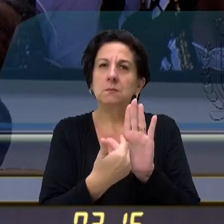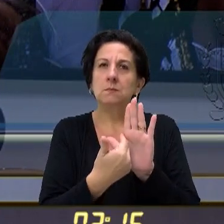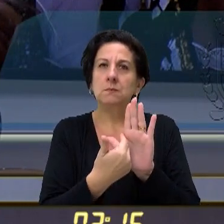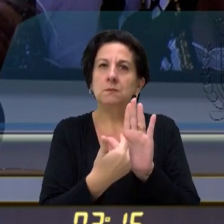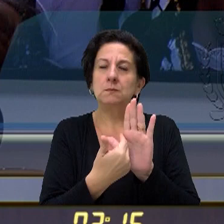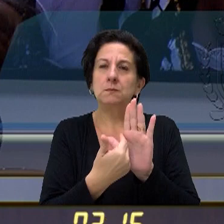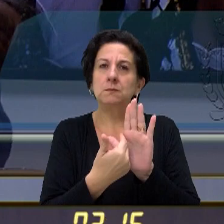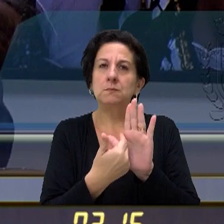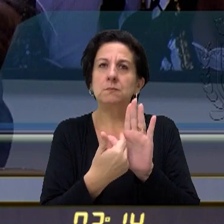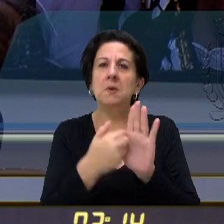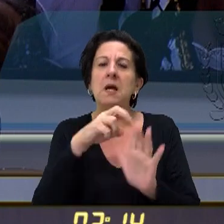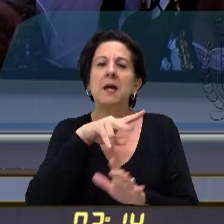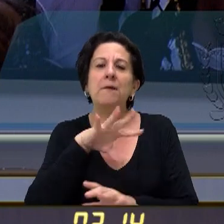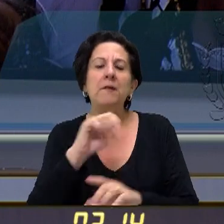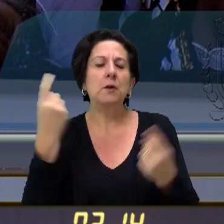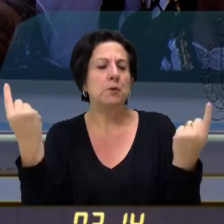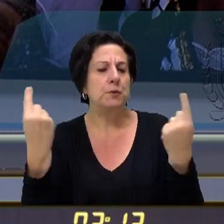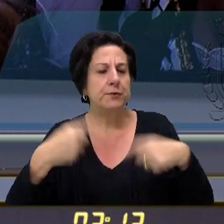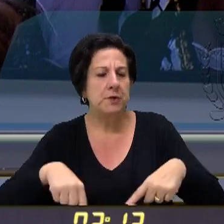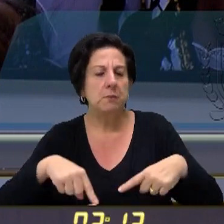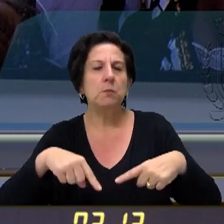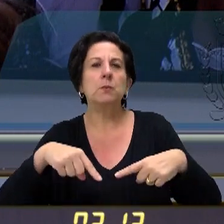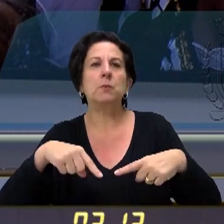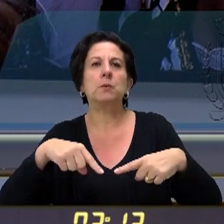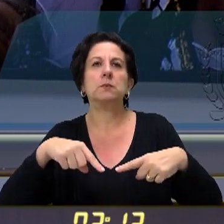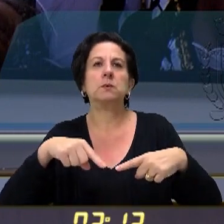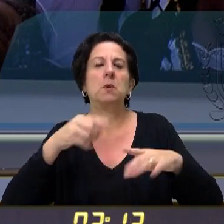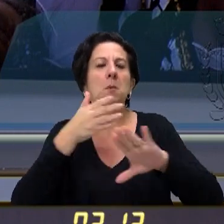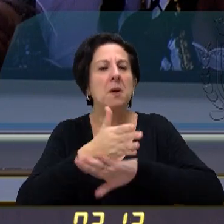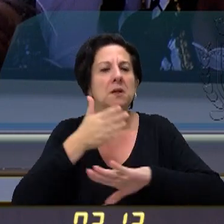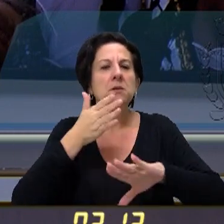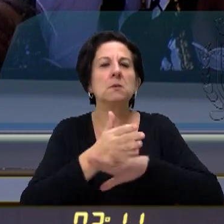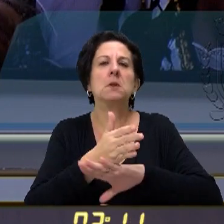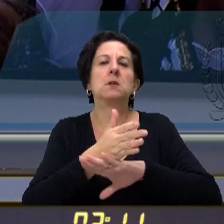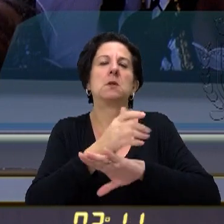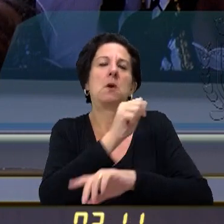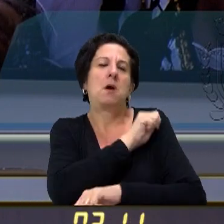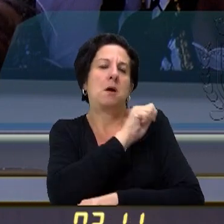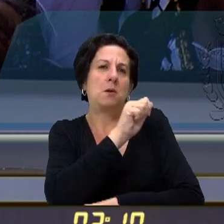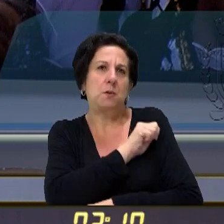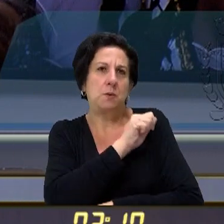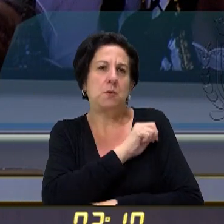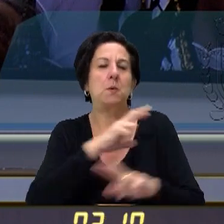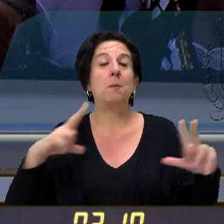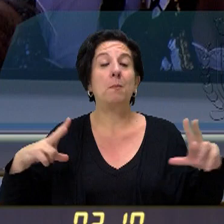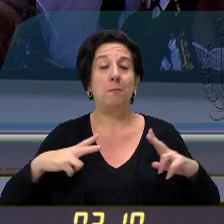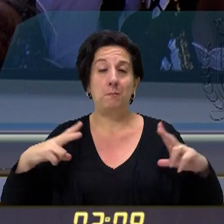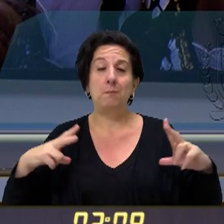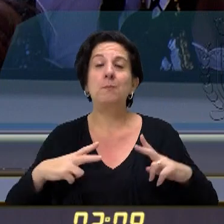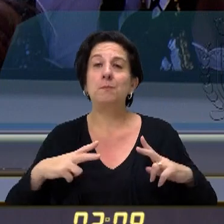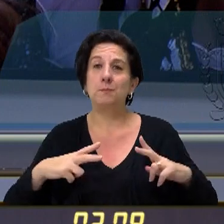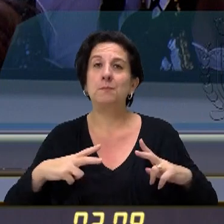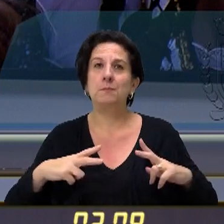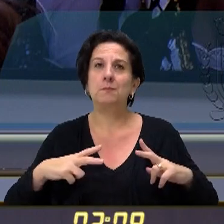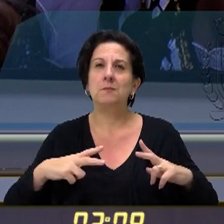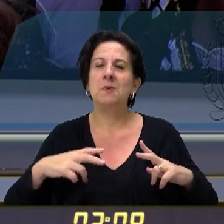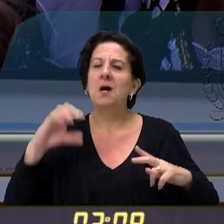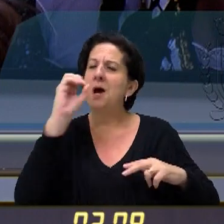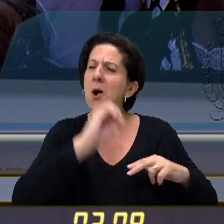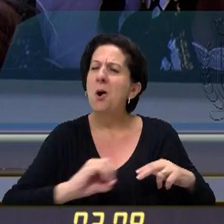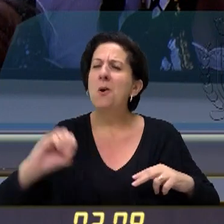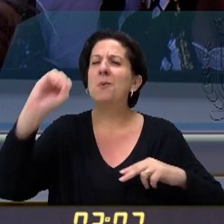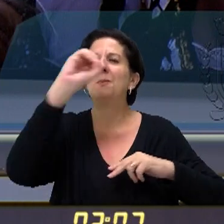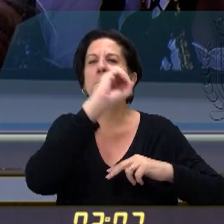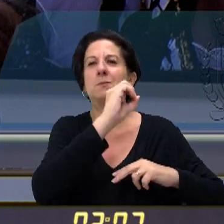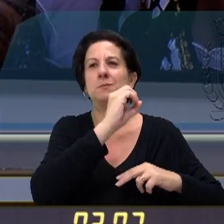num evento, disputando com alunos da escola, com participação de muitos alunos, ou maioria de escola privada, a excelência da educação